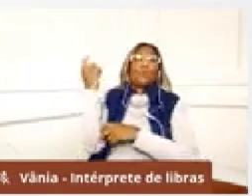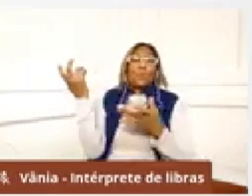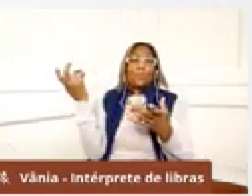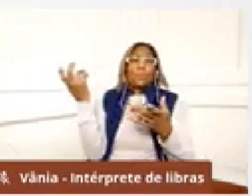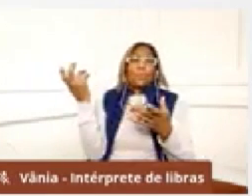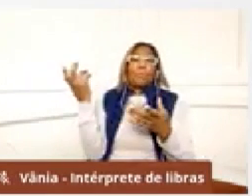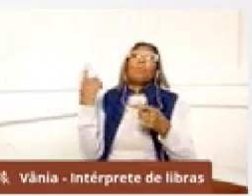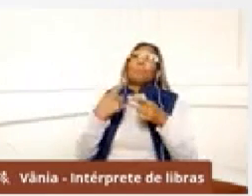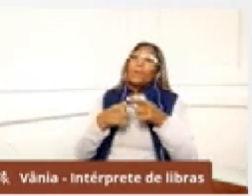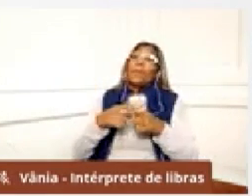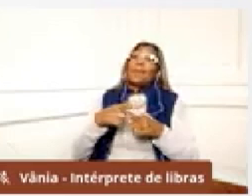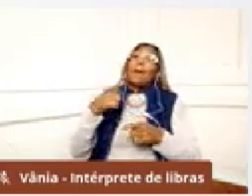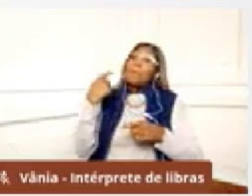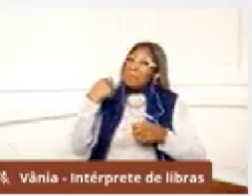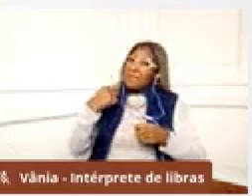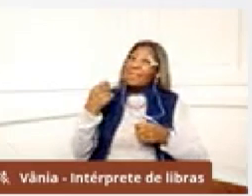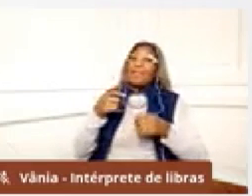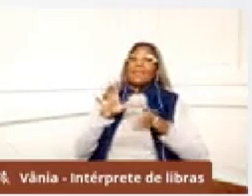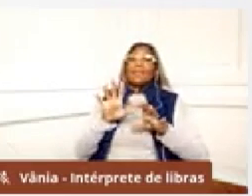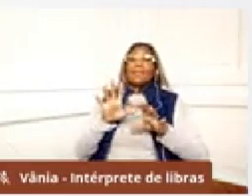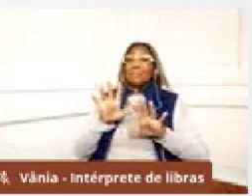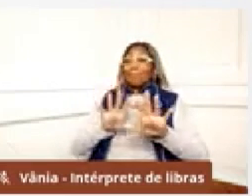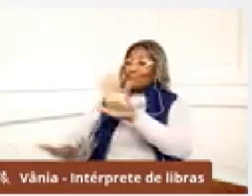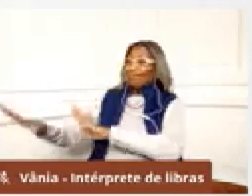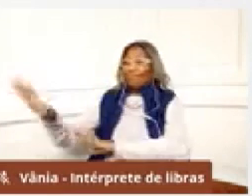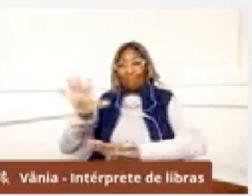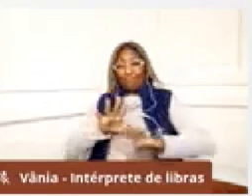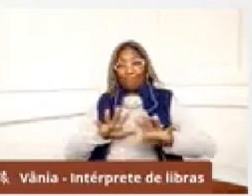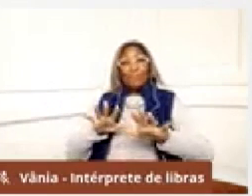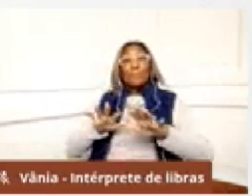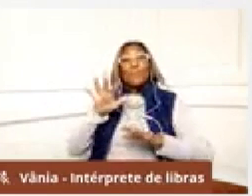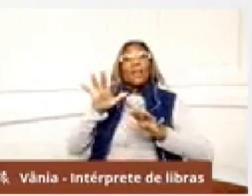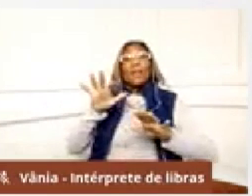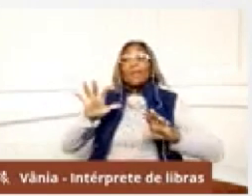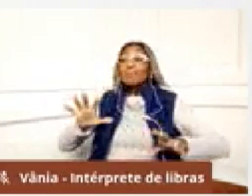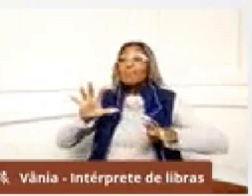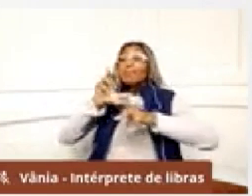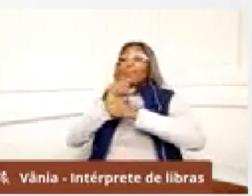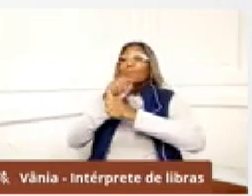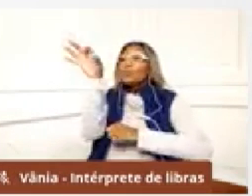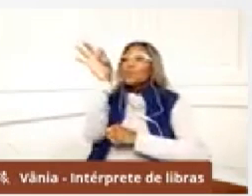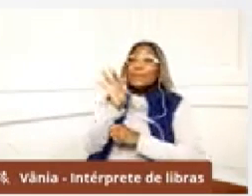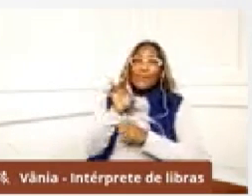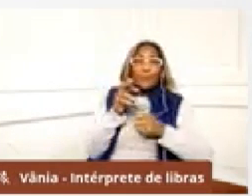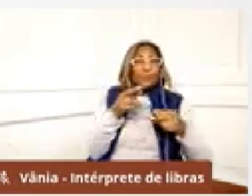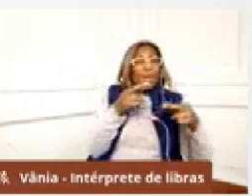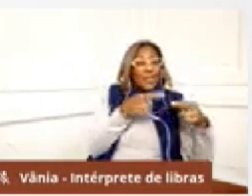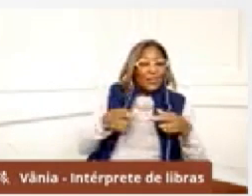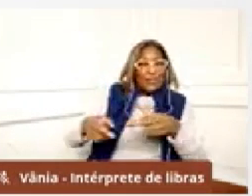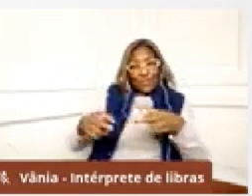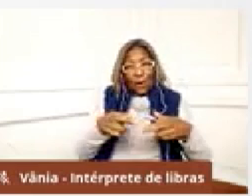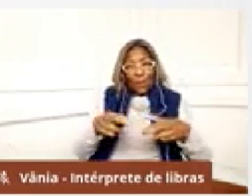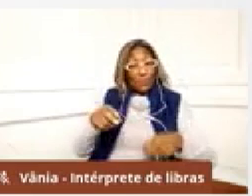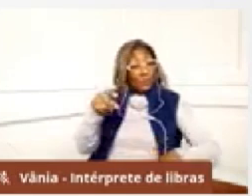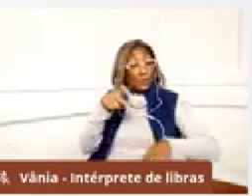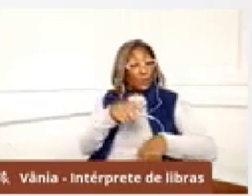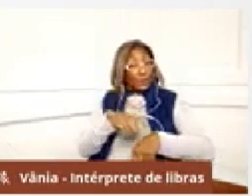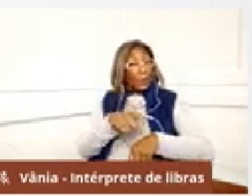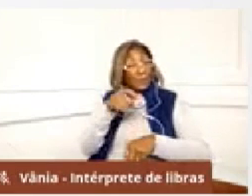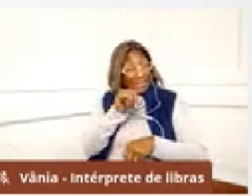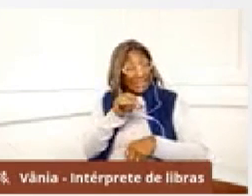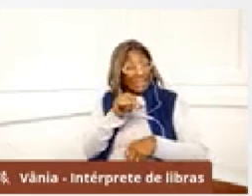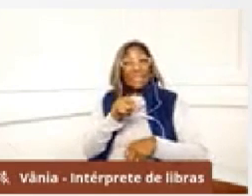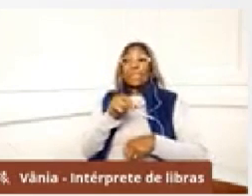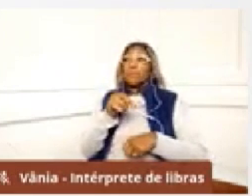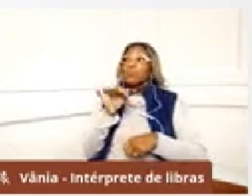o distanciamento com a restrição das atividades a proporções e ao momento em que forem necessários. E o que nós estamos